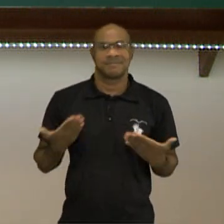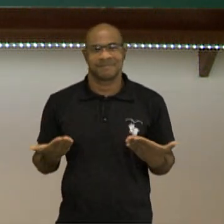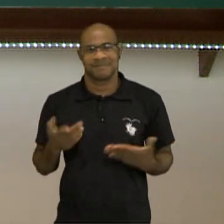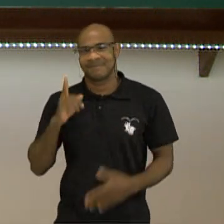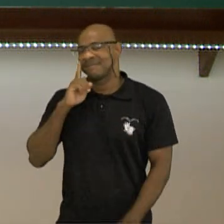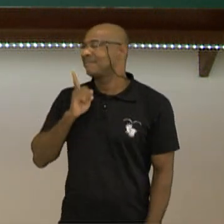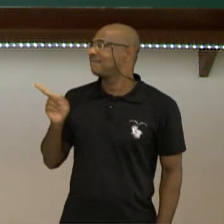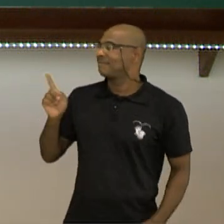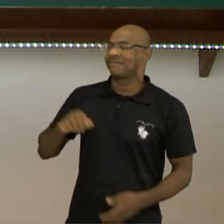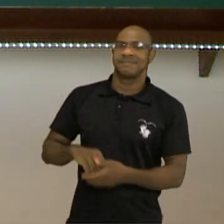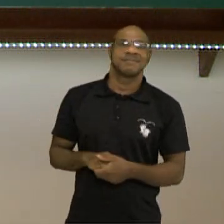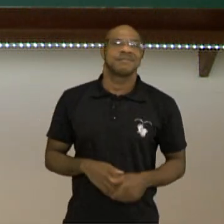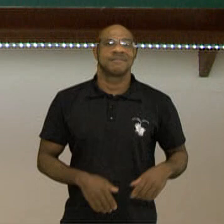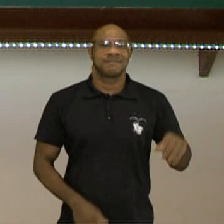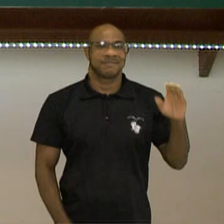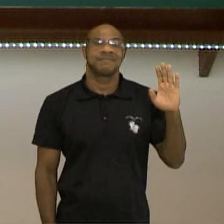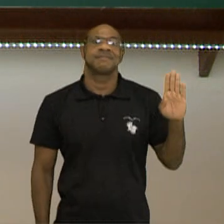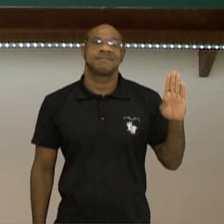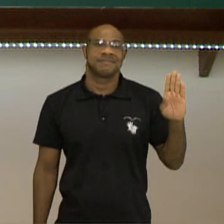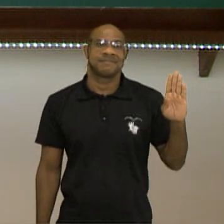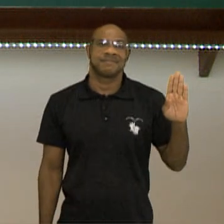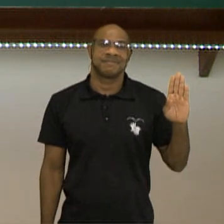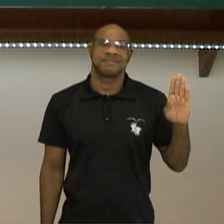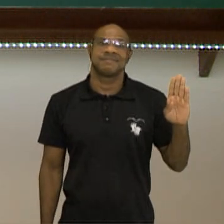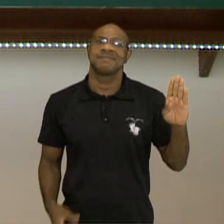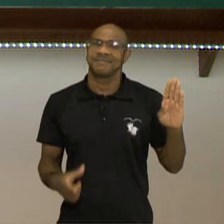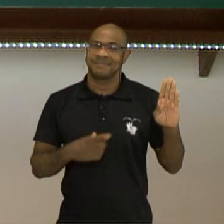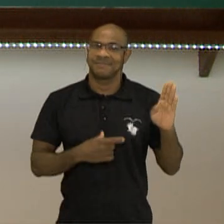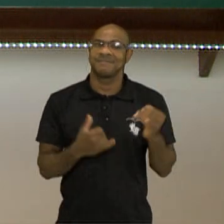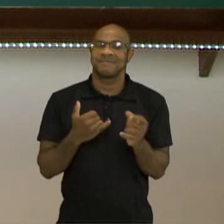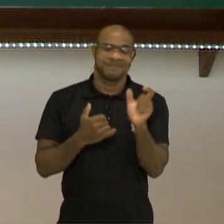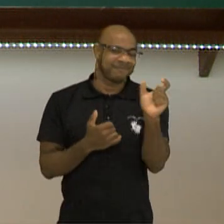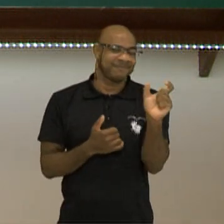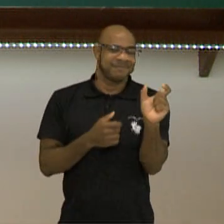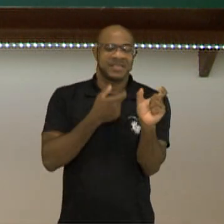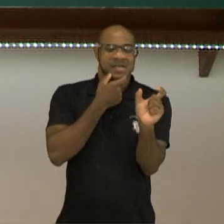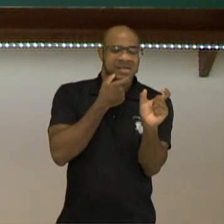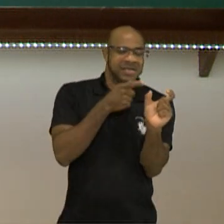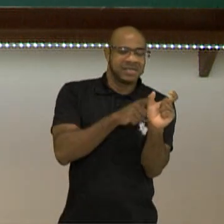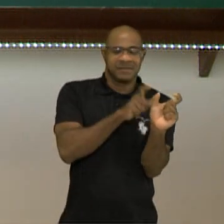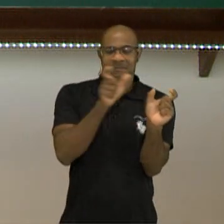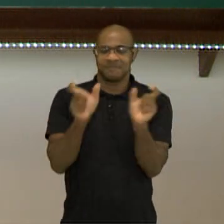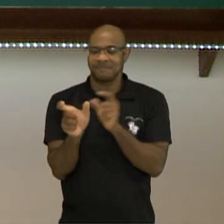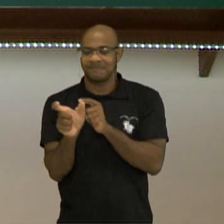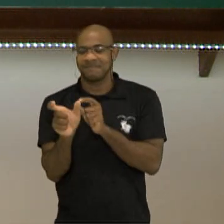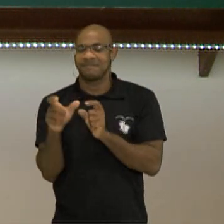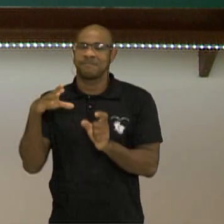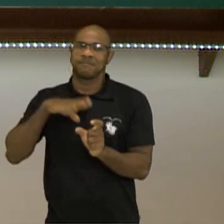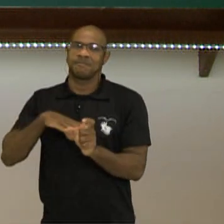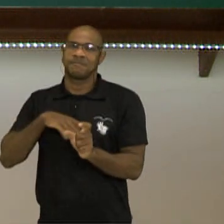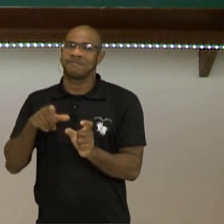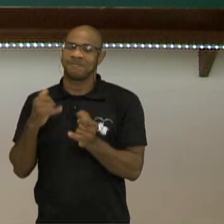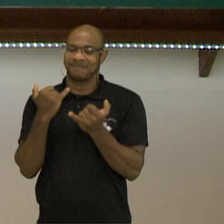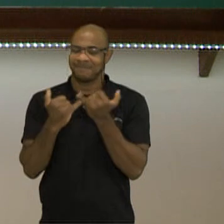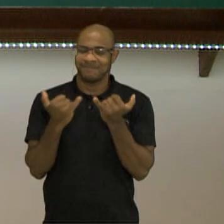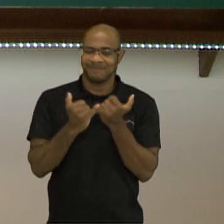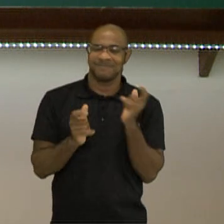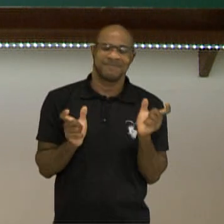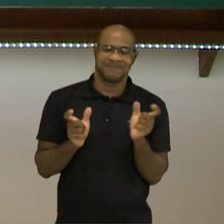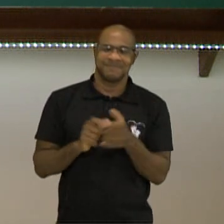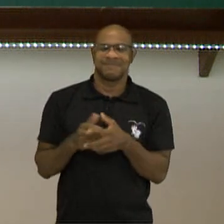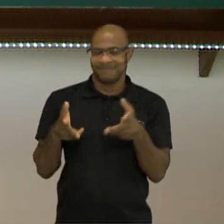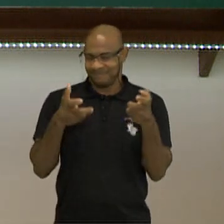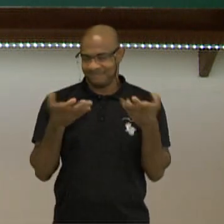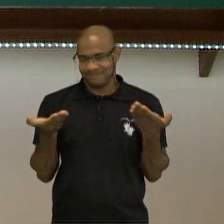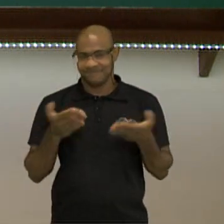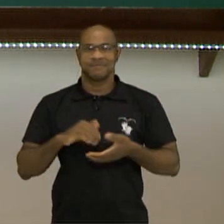tinha transparent words, a gente tinha palavras semelhantes entre língua portuguesa e língua inglesa. Então, você deve ter tirado de letra.